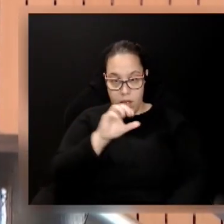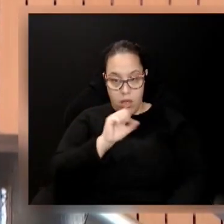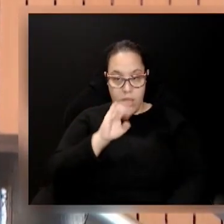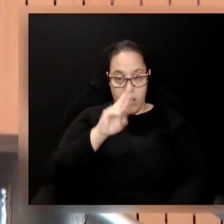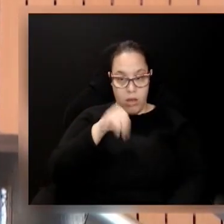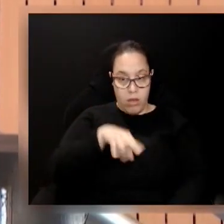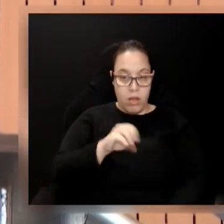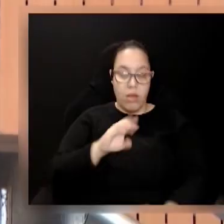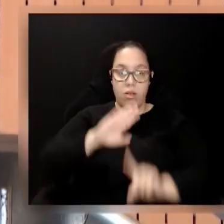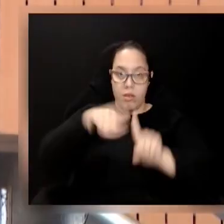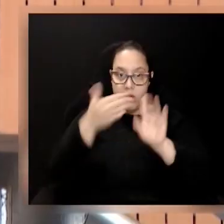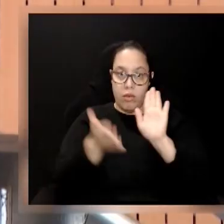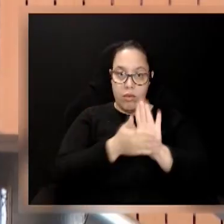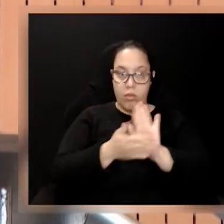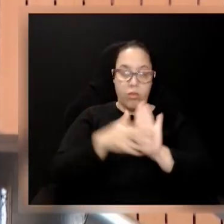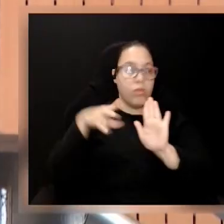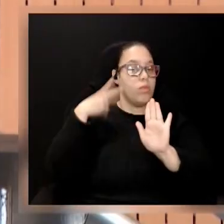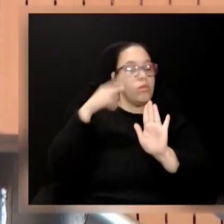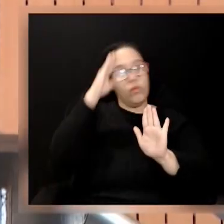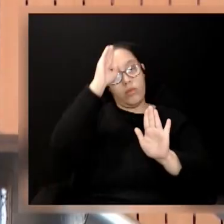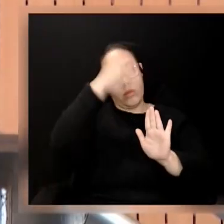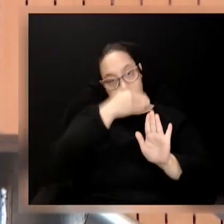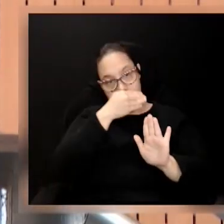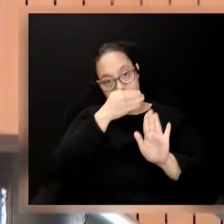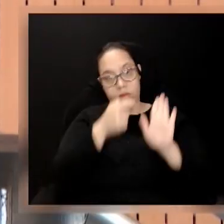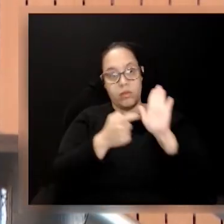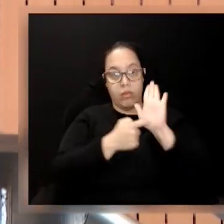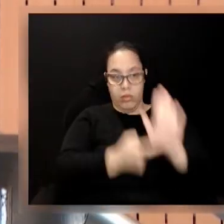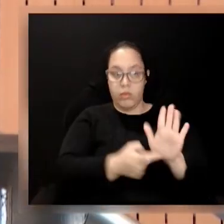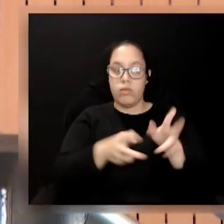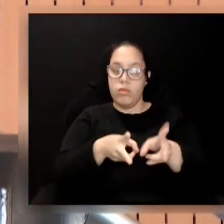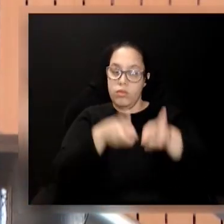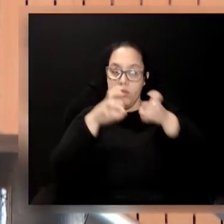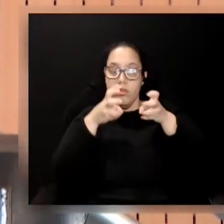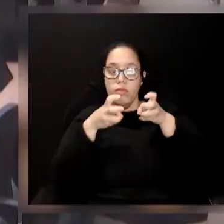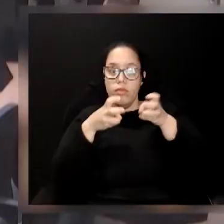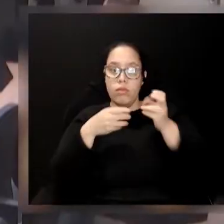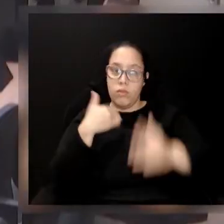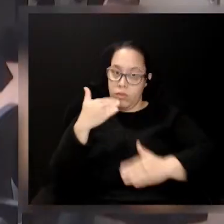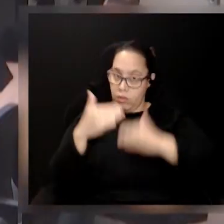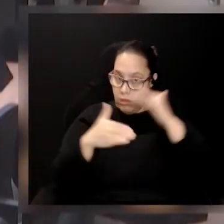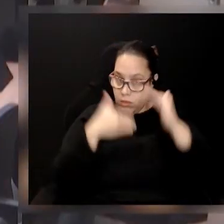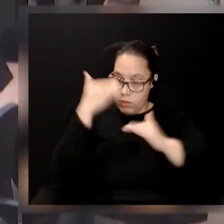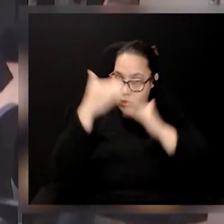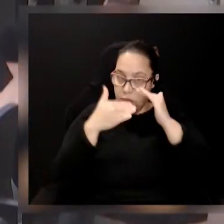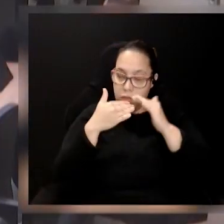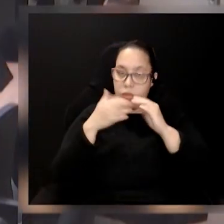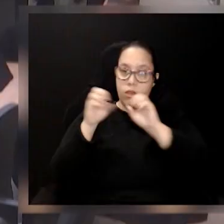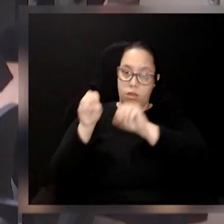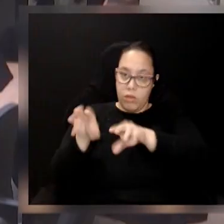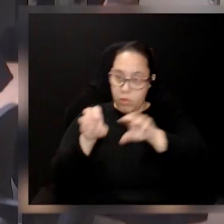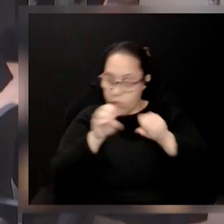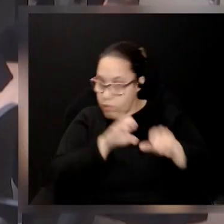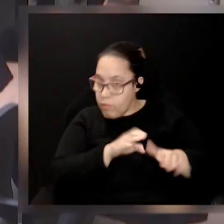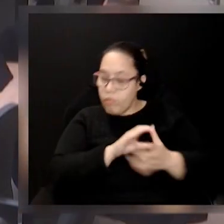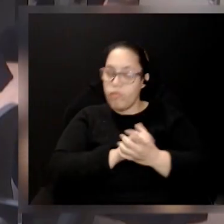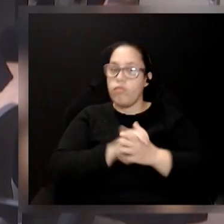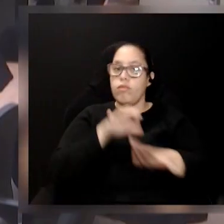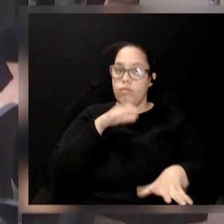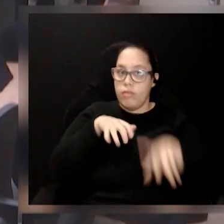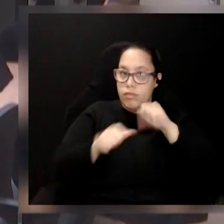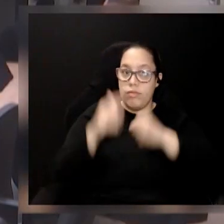pelo vereador Luiz Iabico e reconhece a contribuição do educador para a formação acadêmica